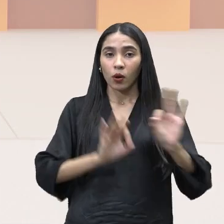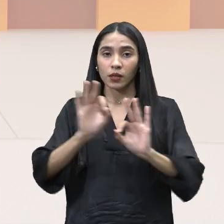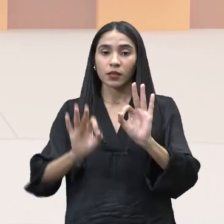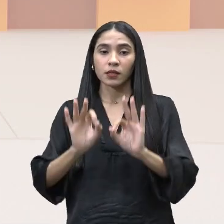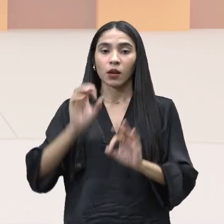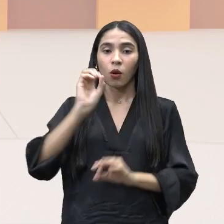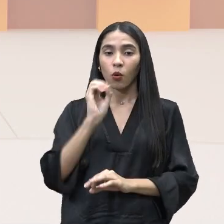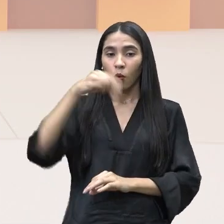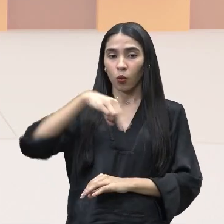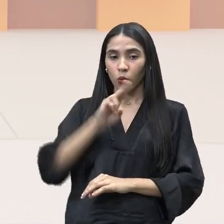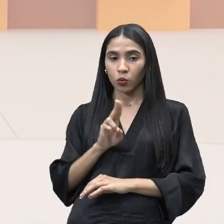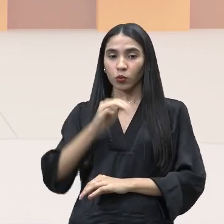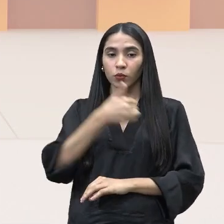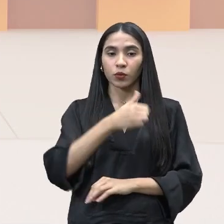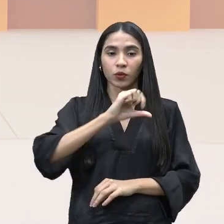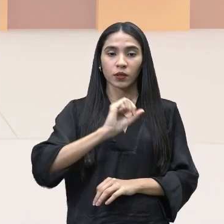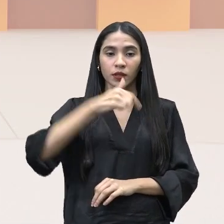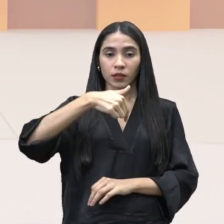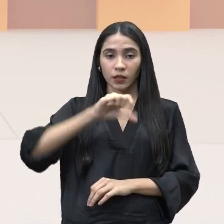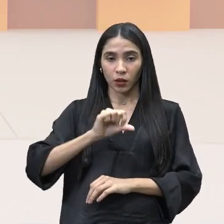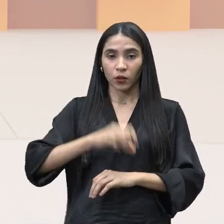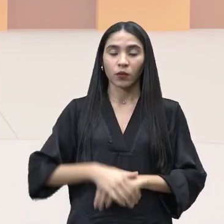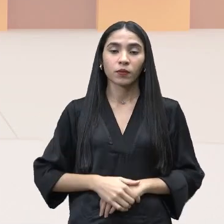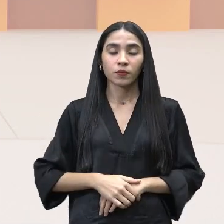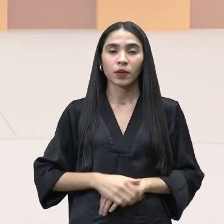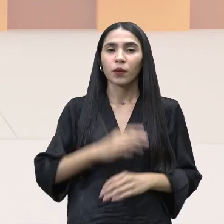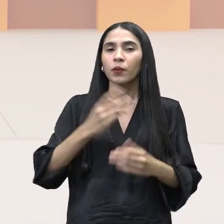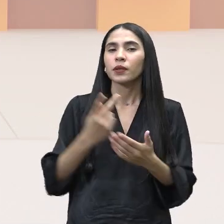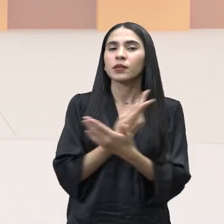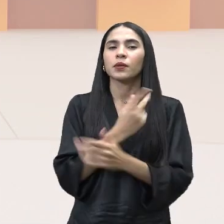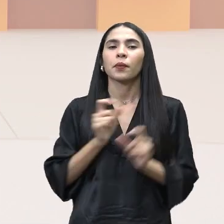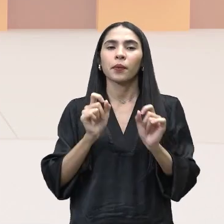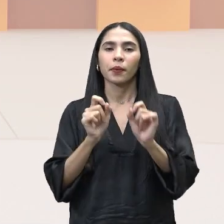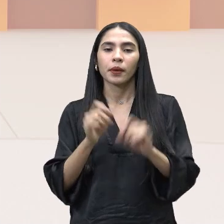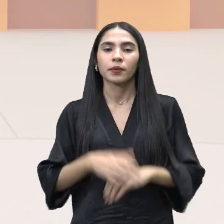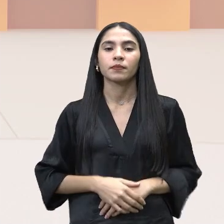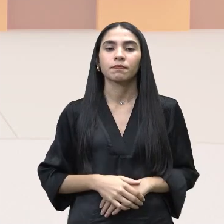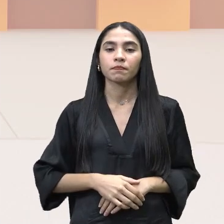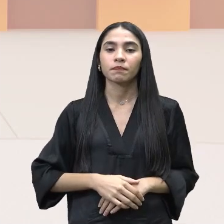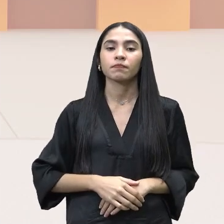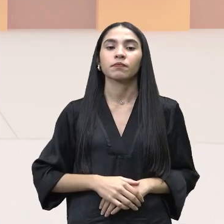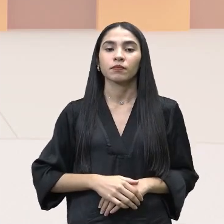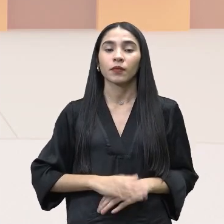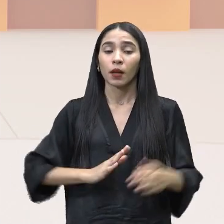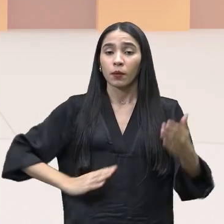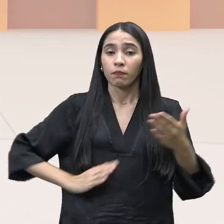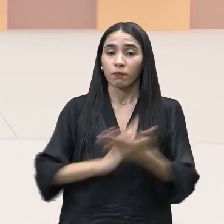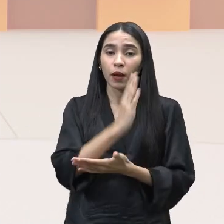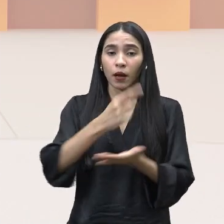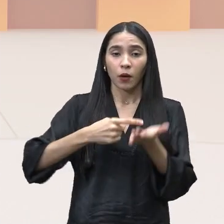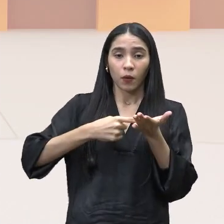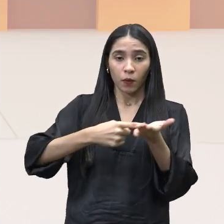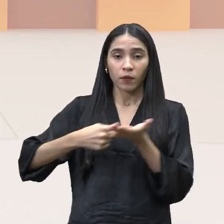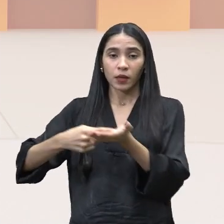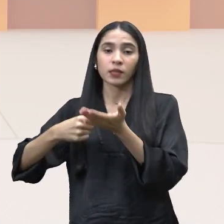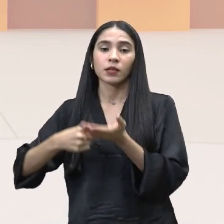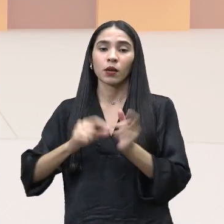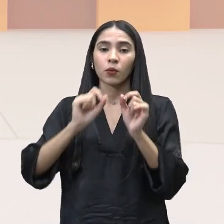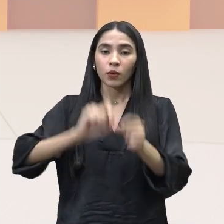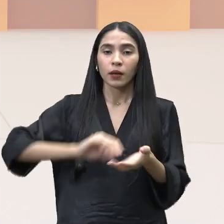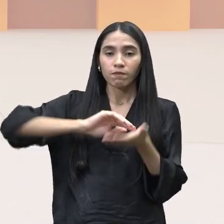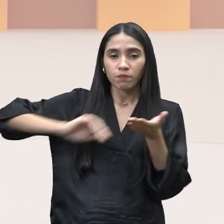Nações Unidas, em 1979, que aconteceu aí, aprovação da Convenção sobre